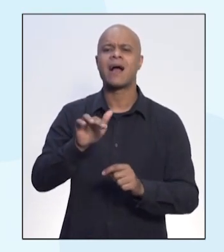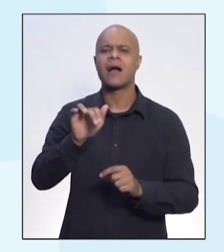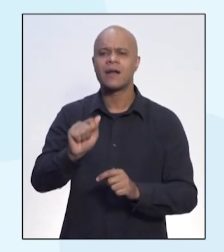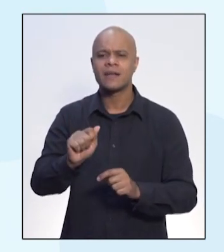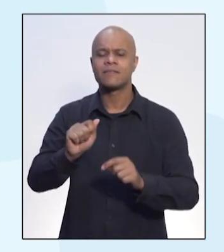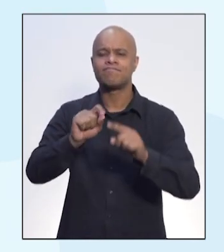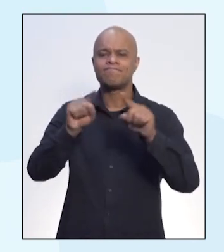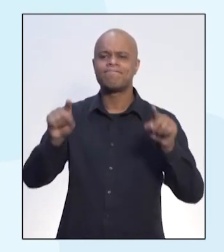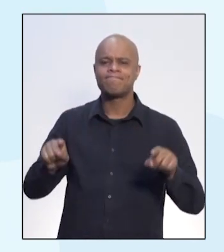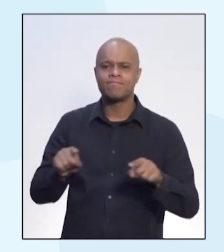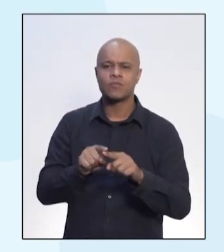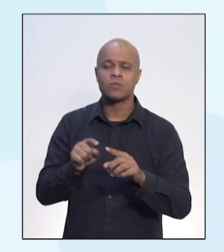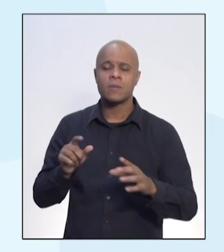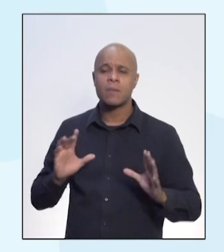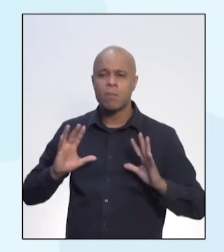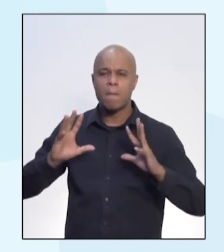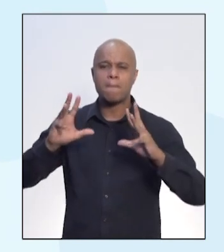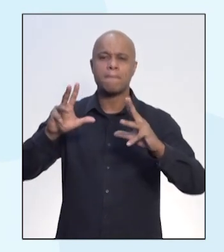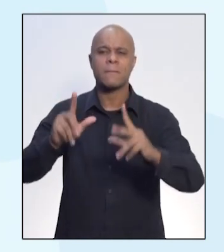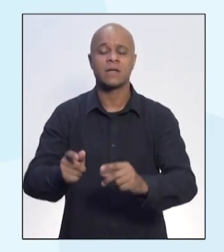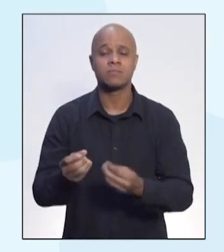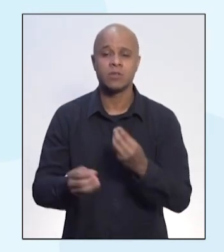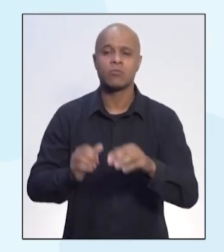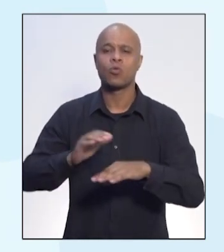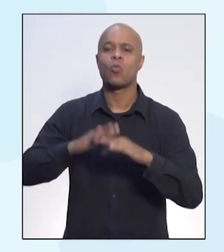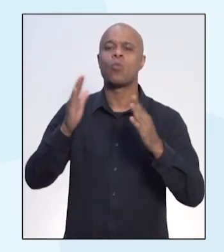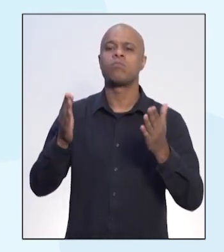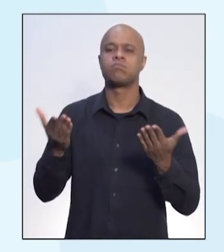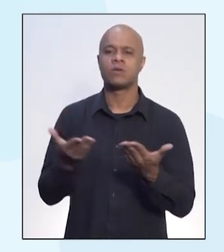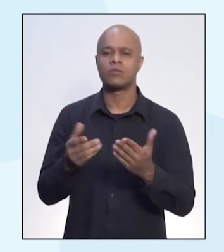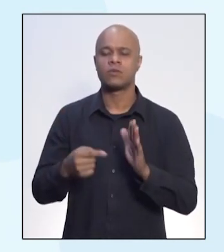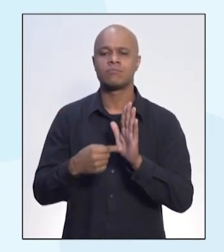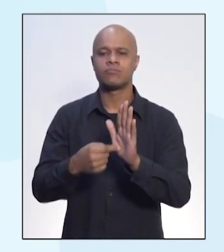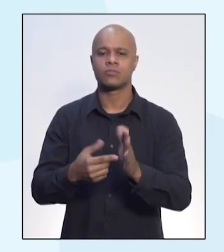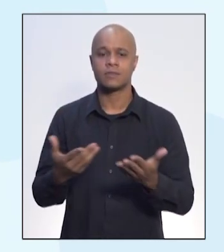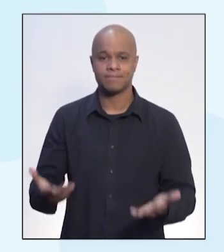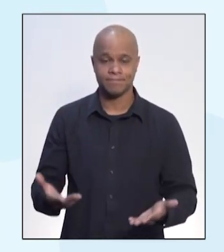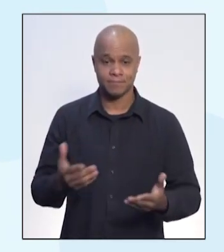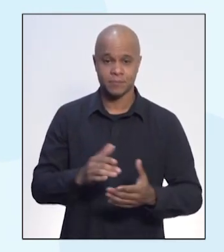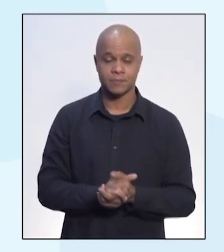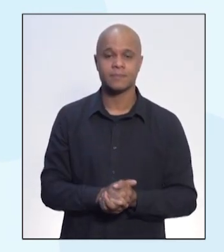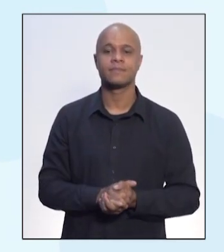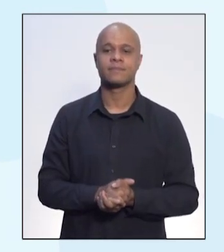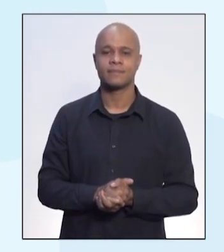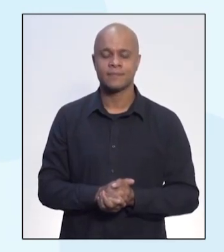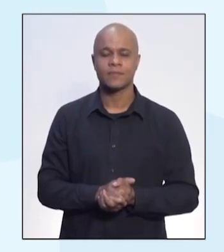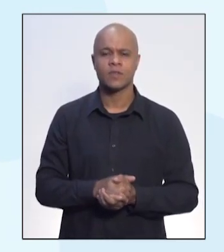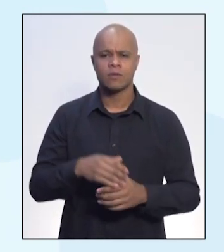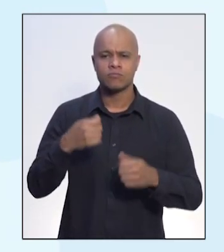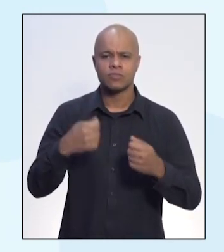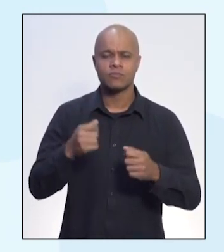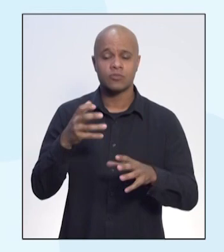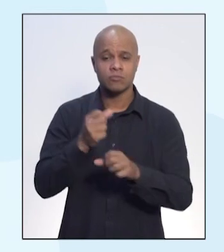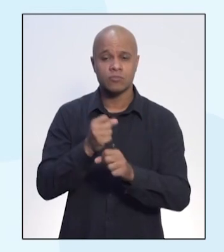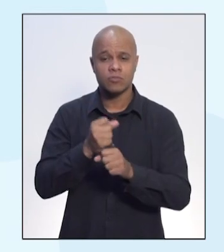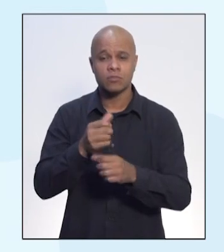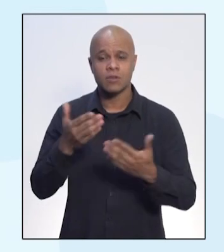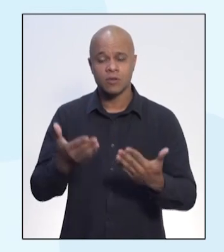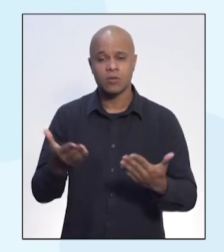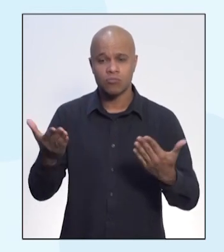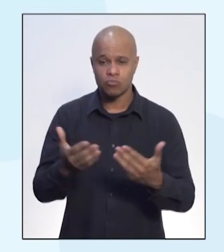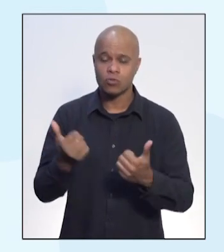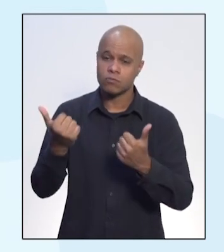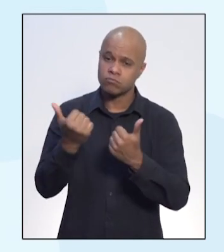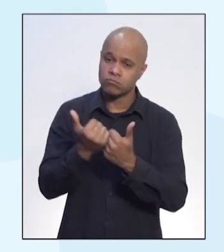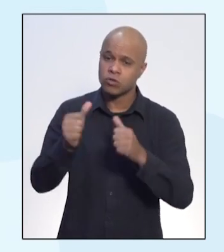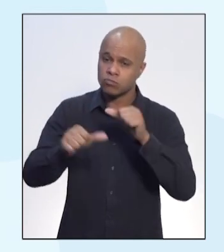tem um xzinho? Ah, eu descobri que a dimensão x valendo 15 metros é quando é a área máxima. Então, o que eu vou fazer? Trocar o x